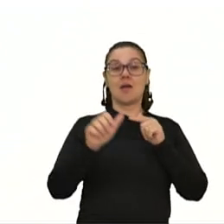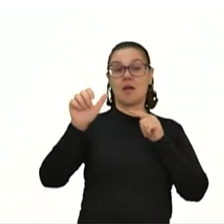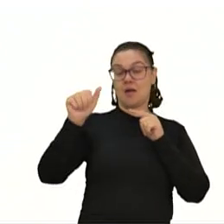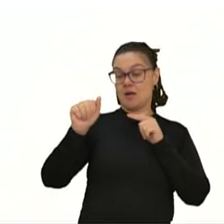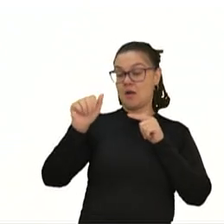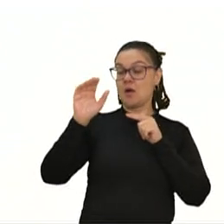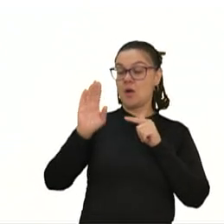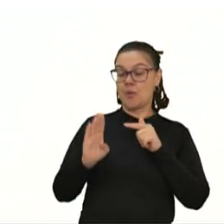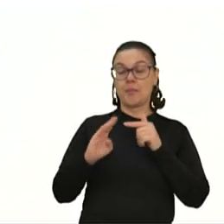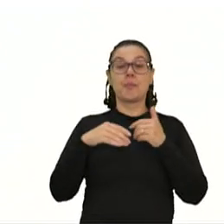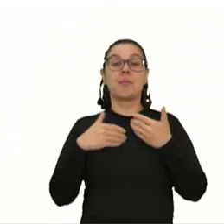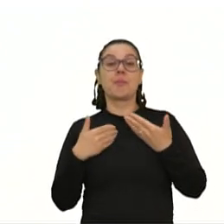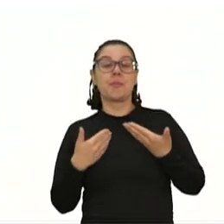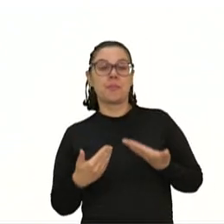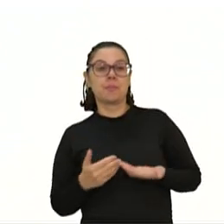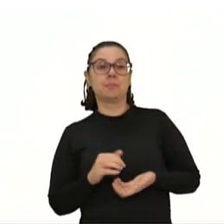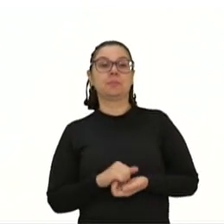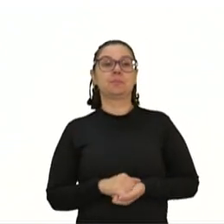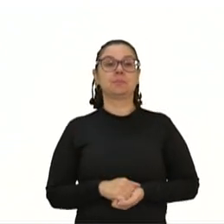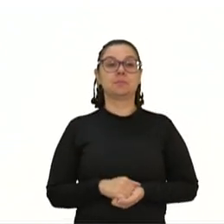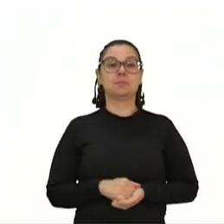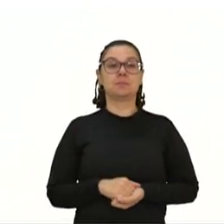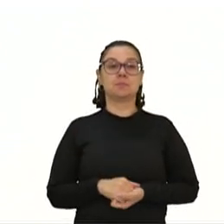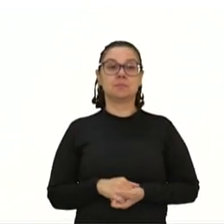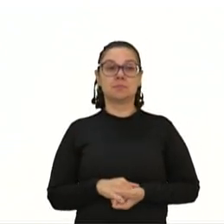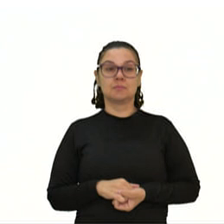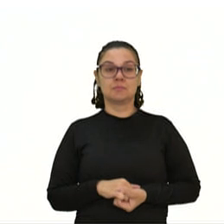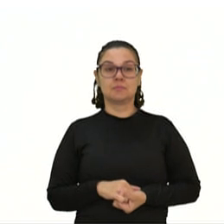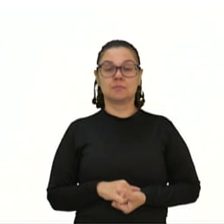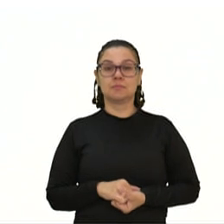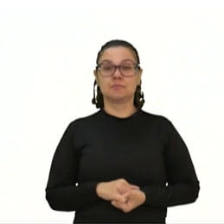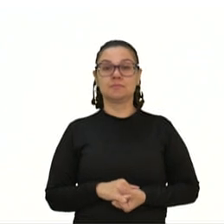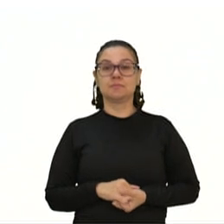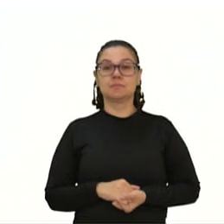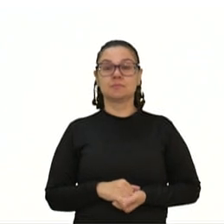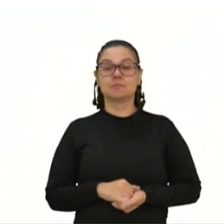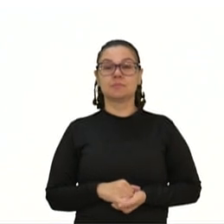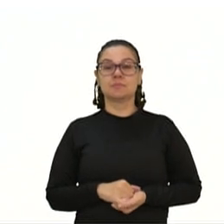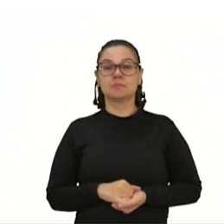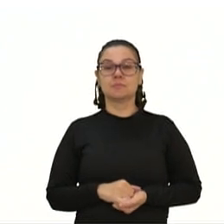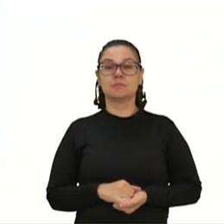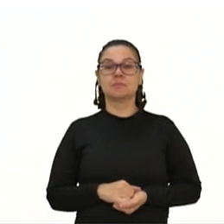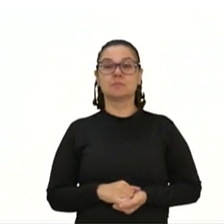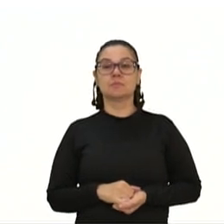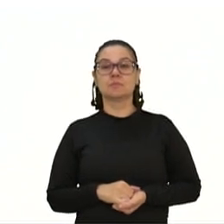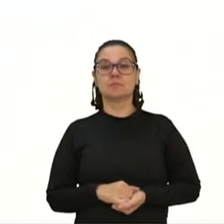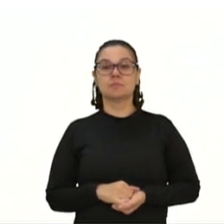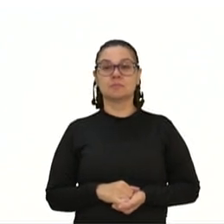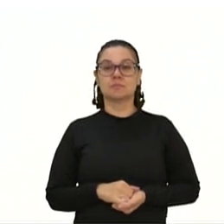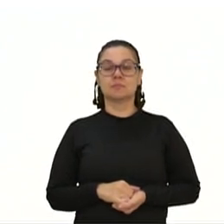contextualizados ou desatualizados. Olhem ali bem no meme que ele diz: